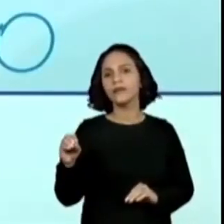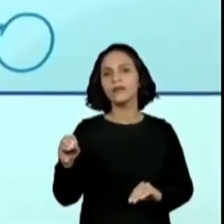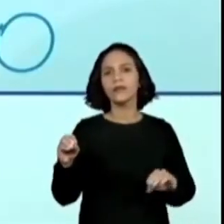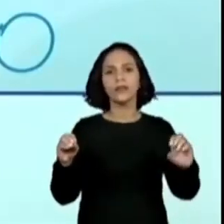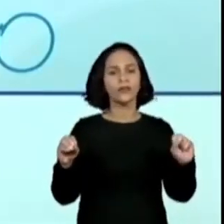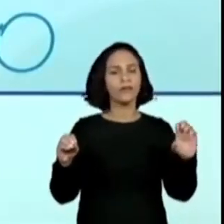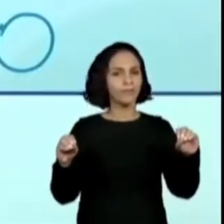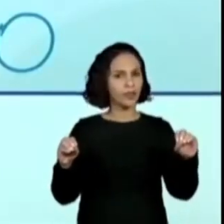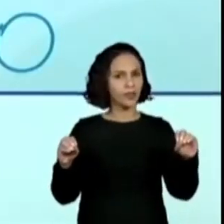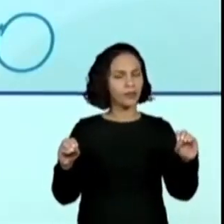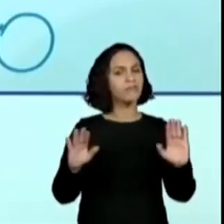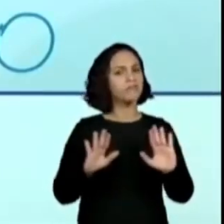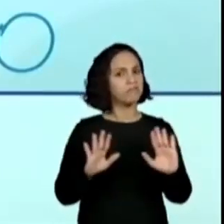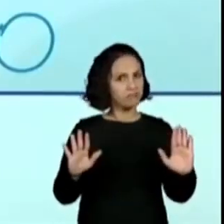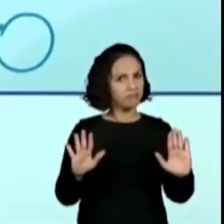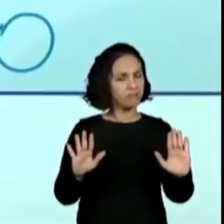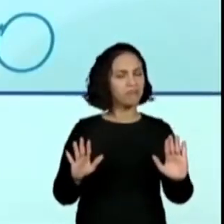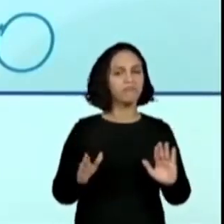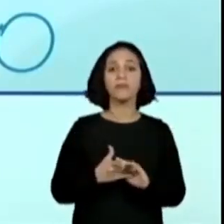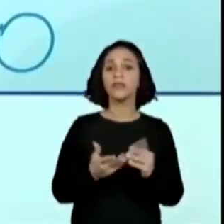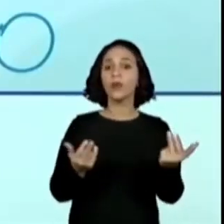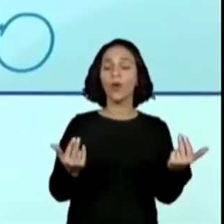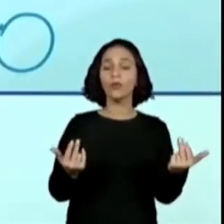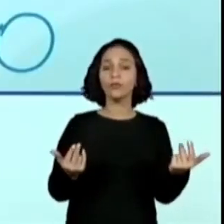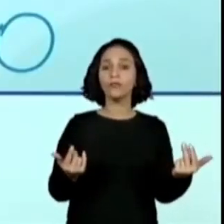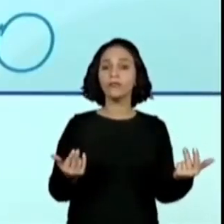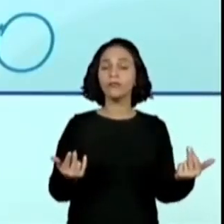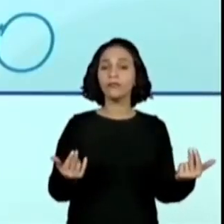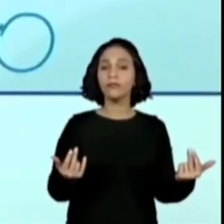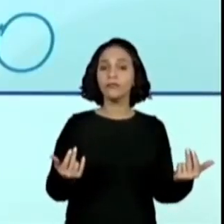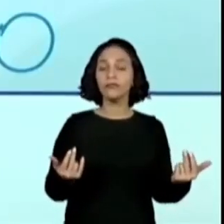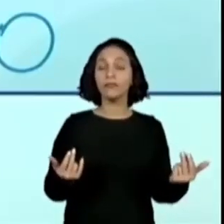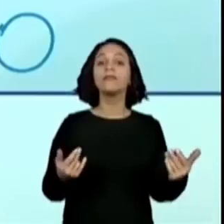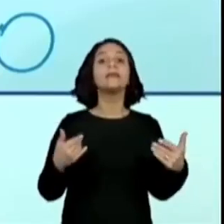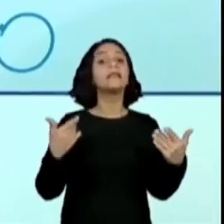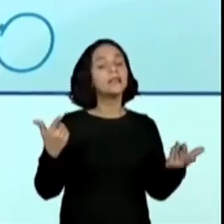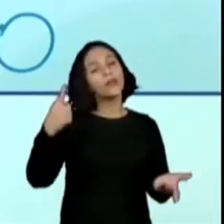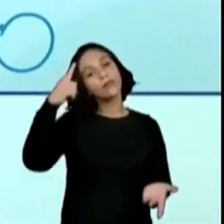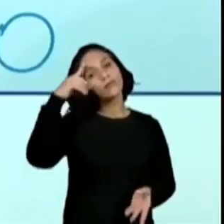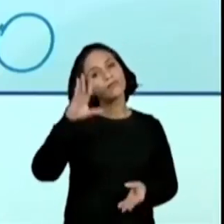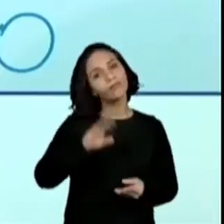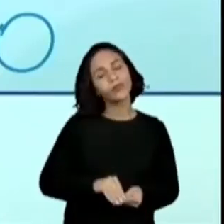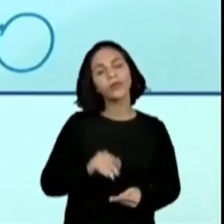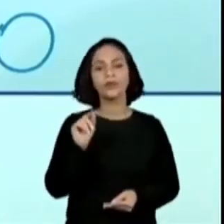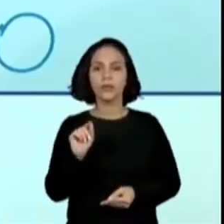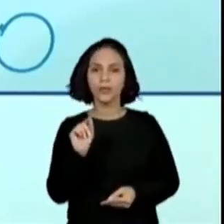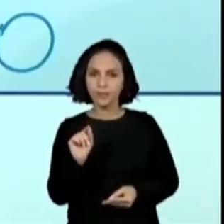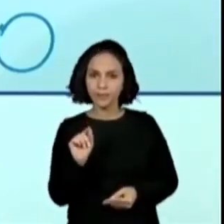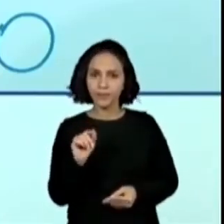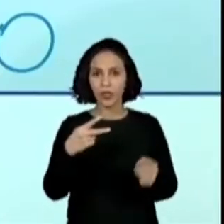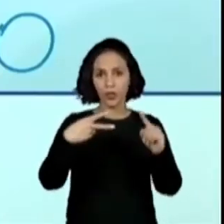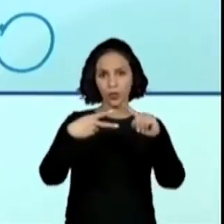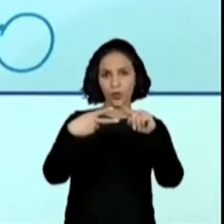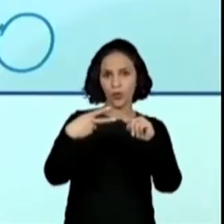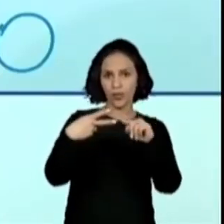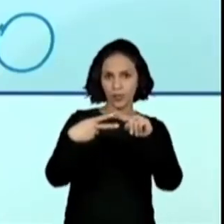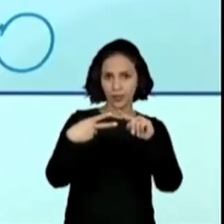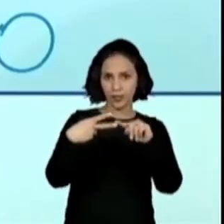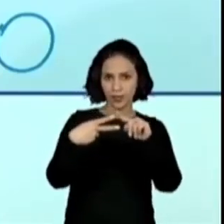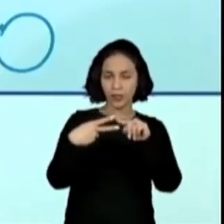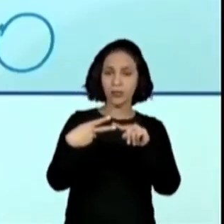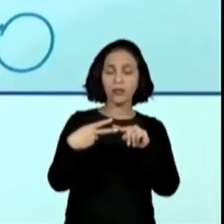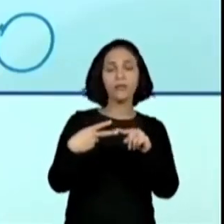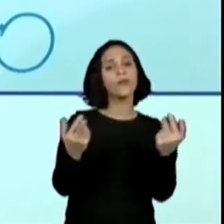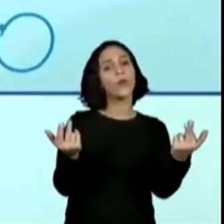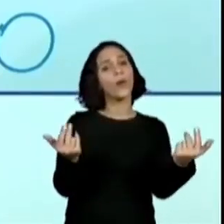sentenças tiveram o mesmo resultado portanto a duas sentenças Elas têm relação